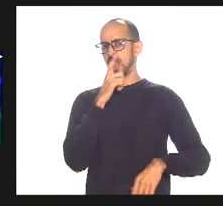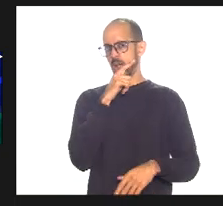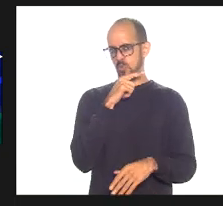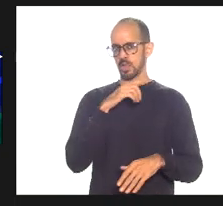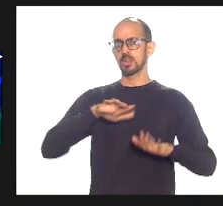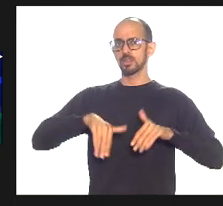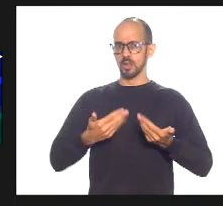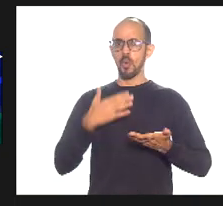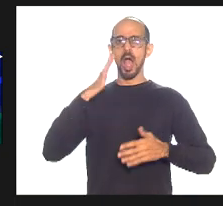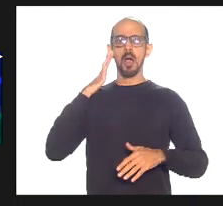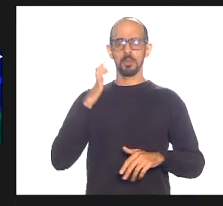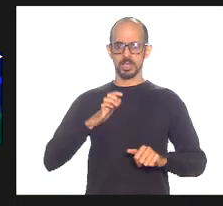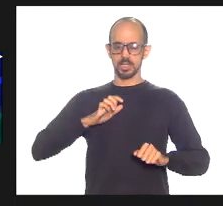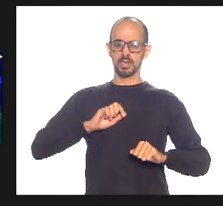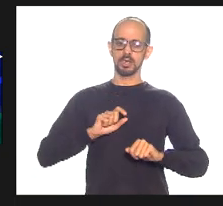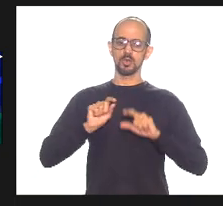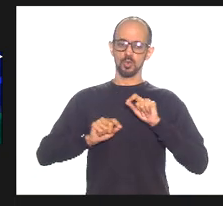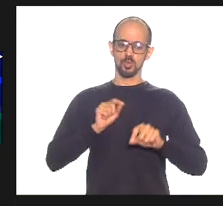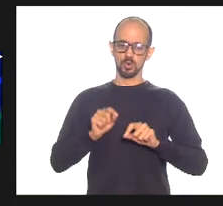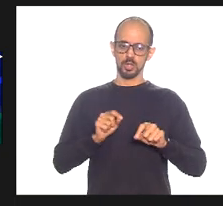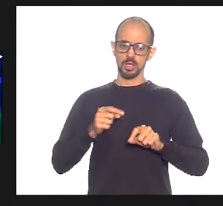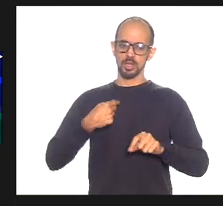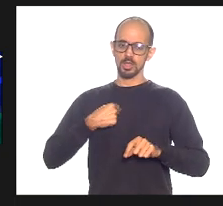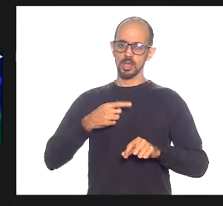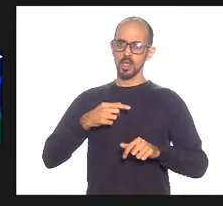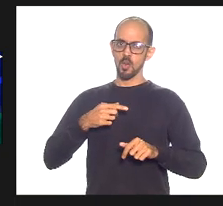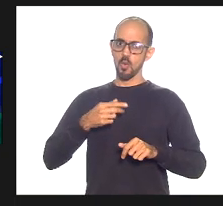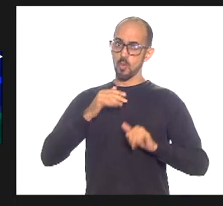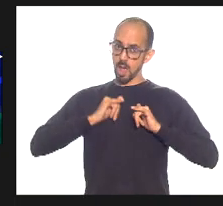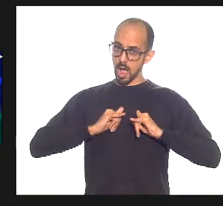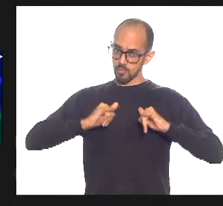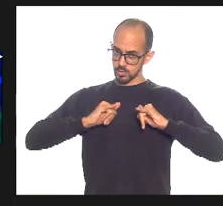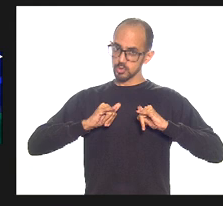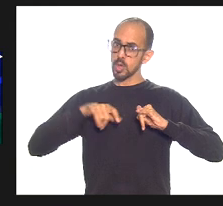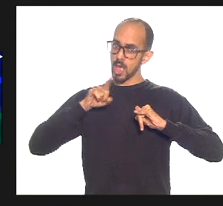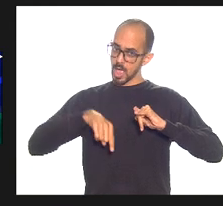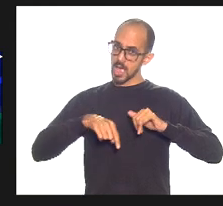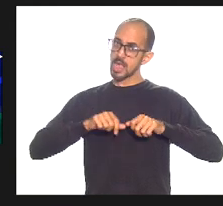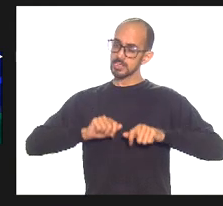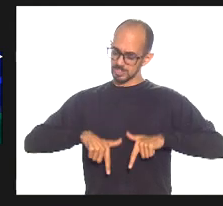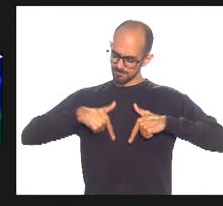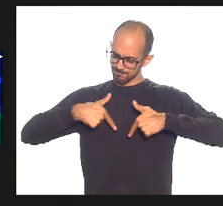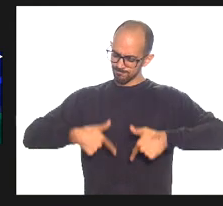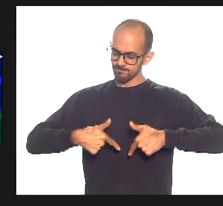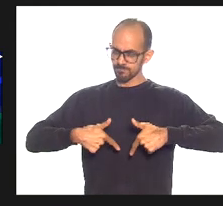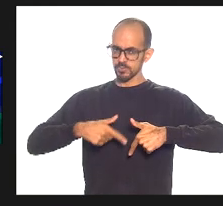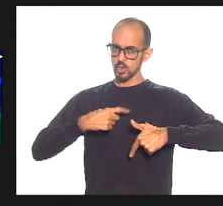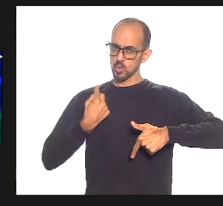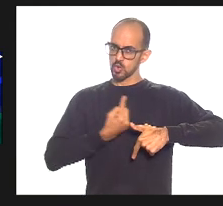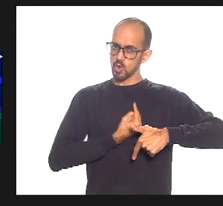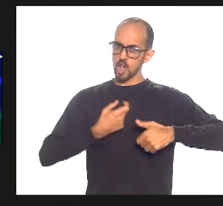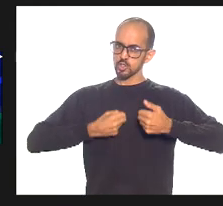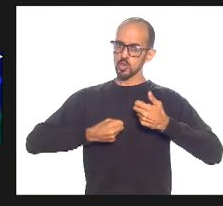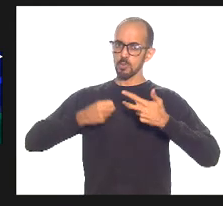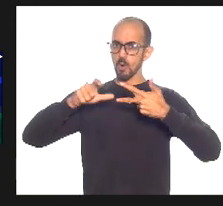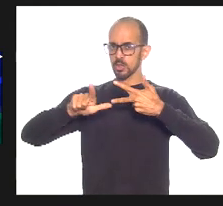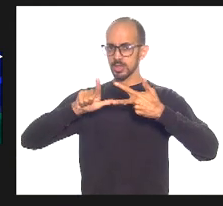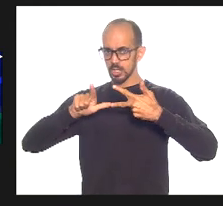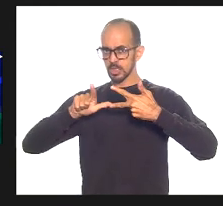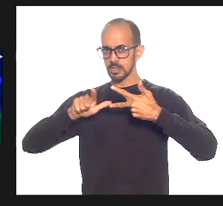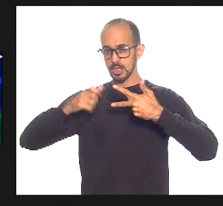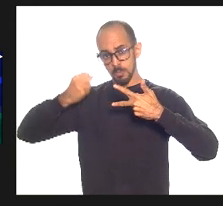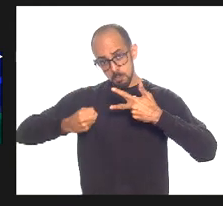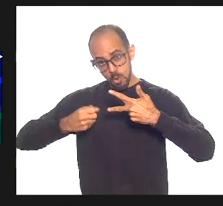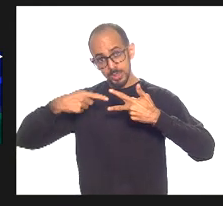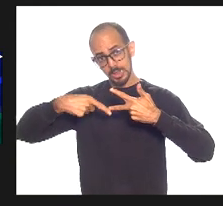então amanhã é o que é o ponto aqui é a filme aqui nós vamos exercer o nosso poder enquanto legislativo e